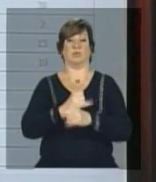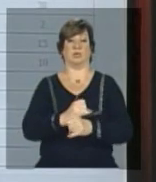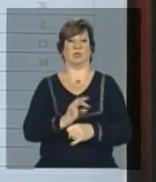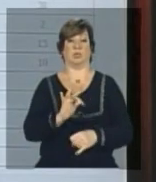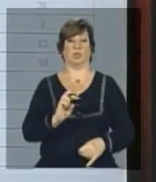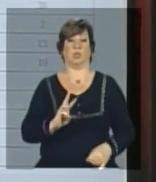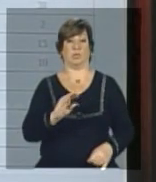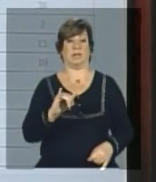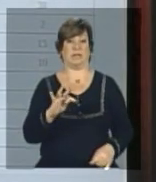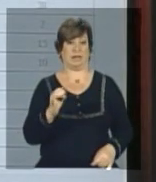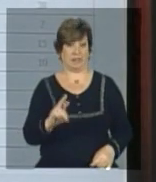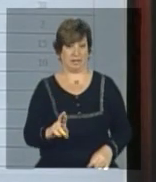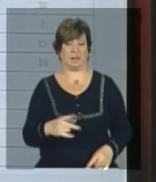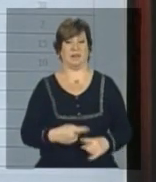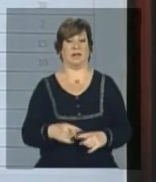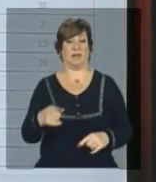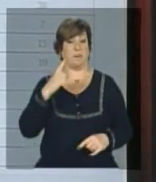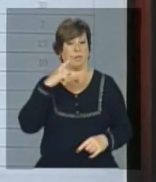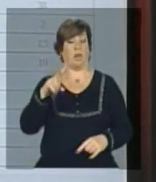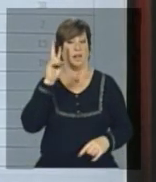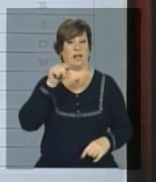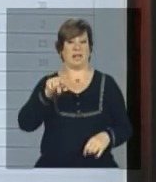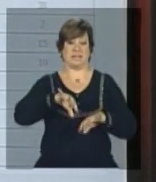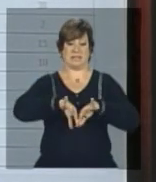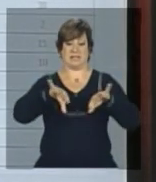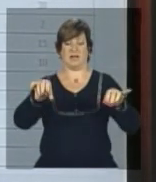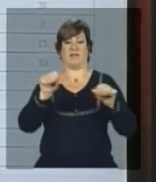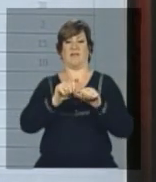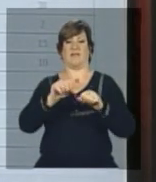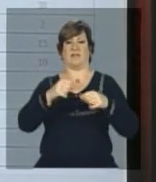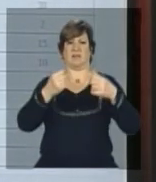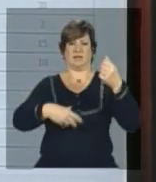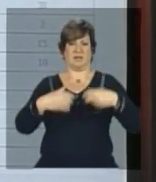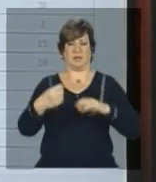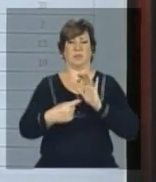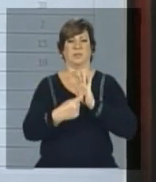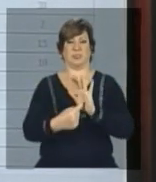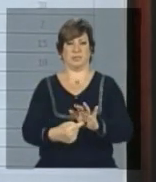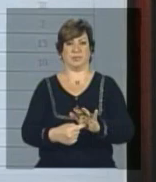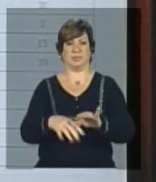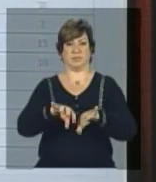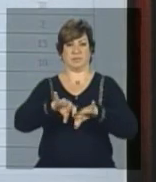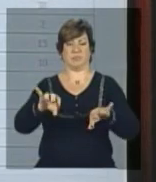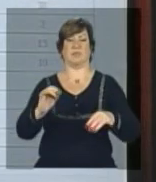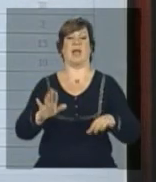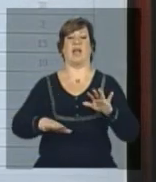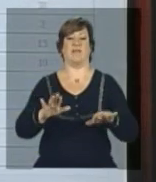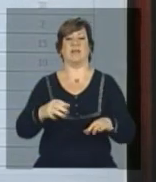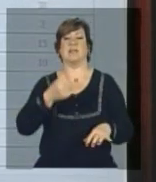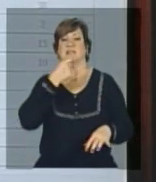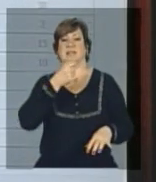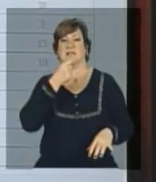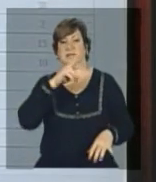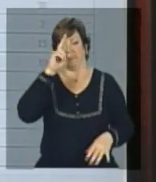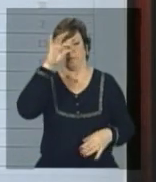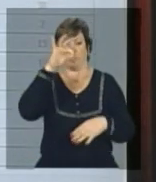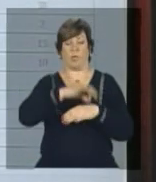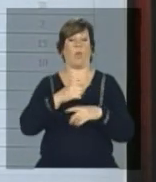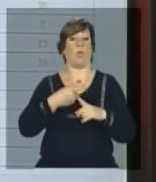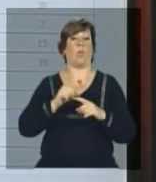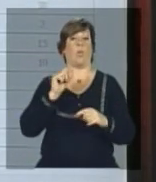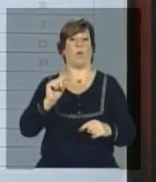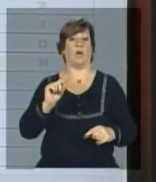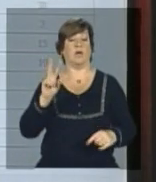em todo o Brasil. Lembrando que aí é separado, é feito todo um algoritmo para separar piada, brincadeira com dengue do que é chamado